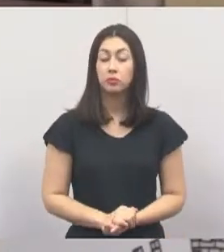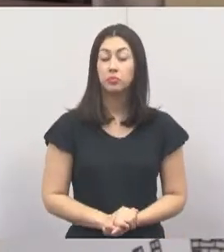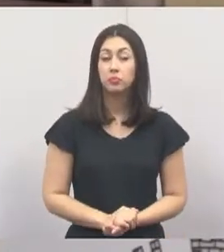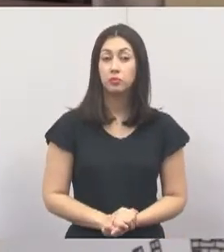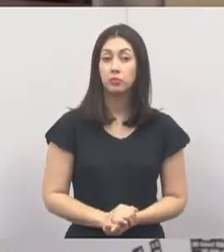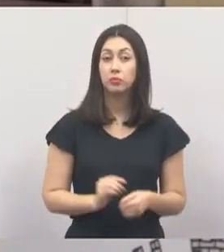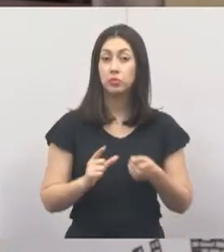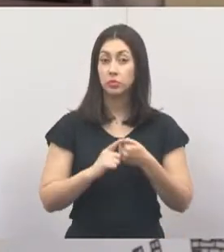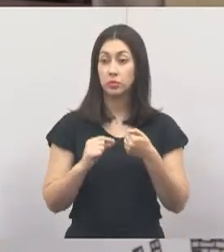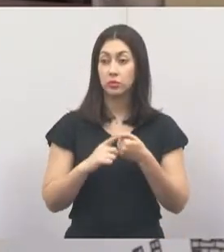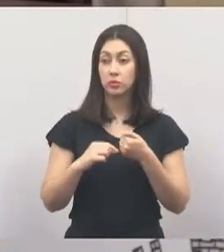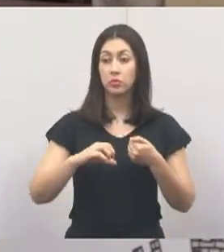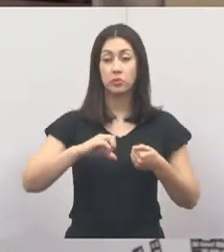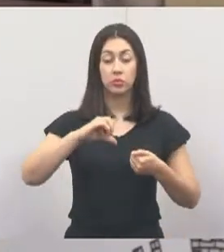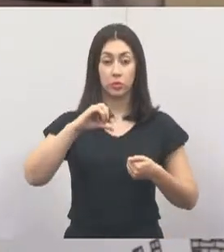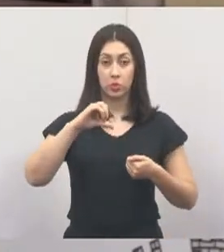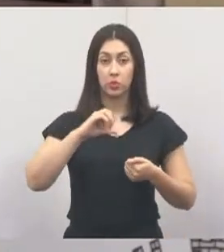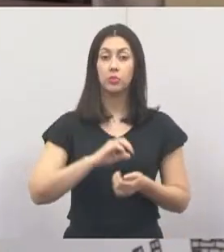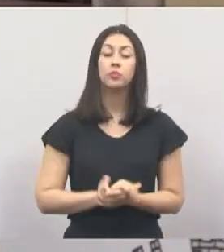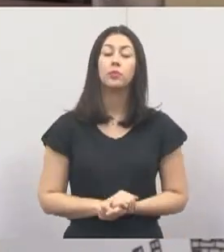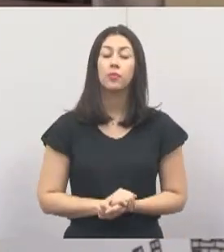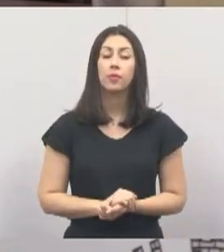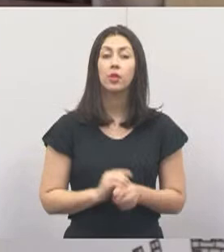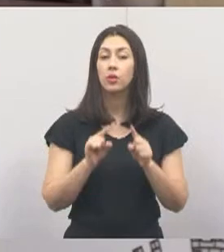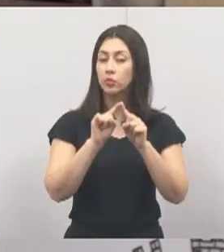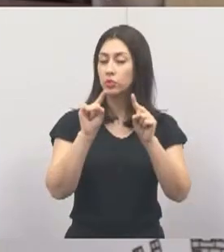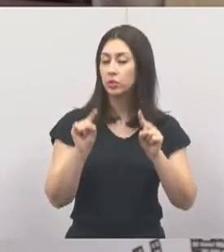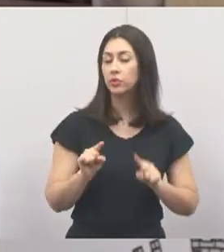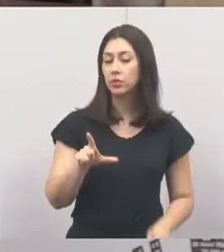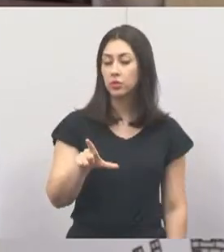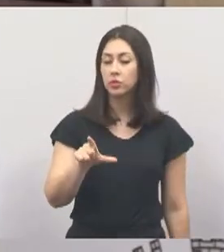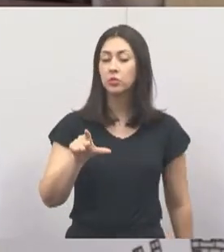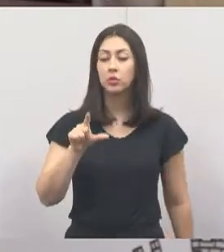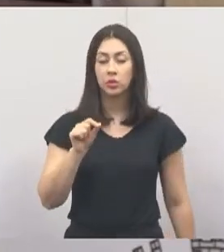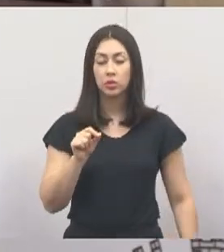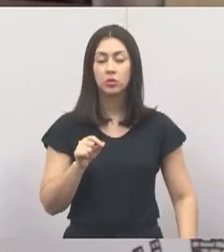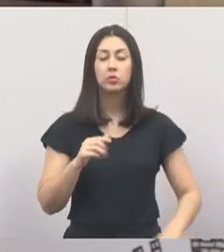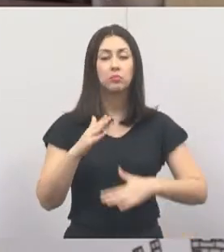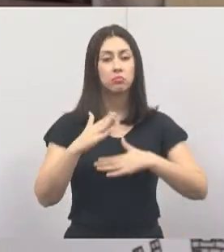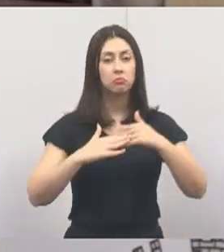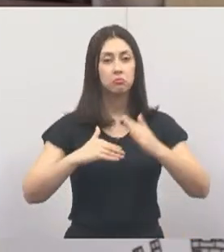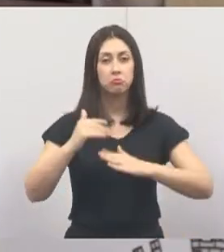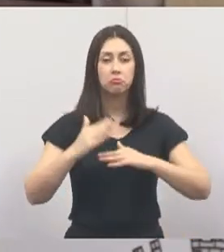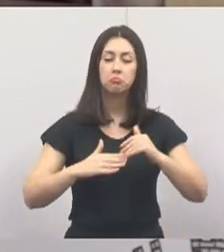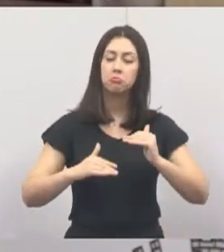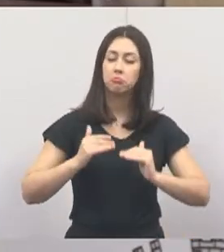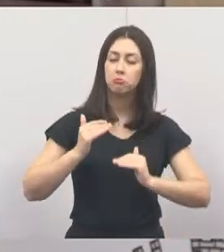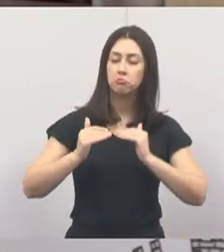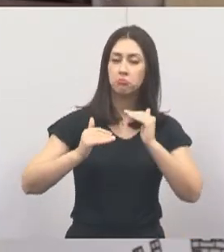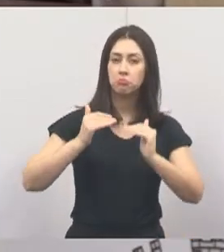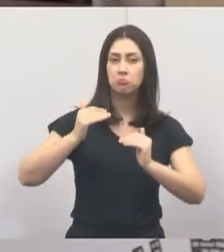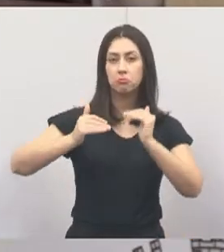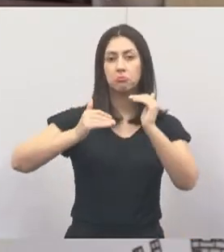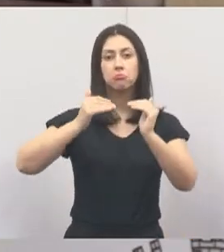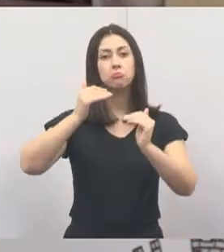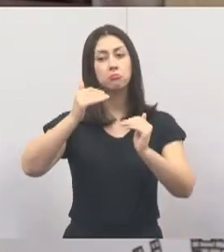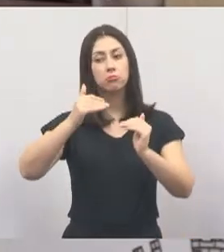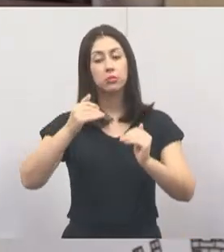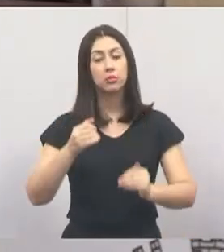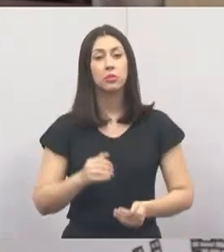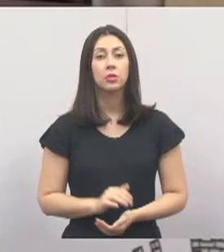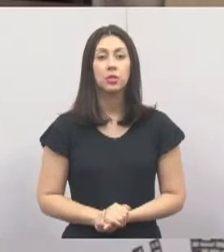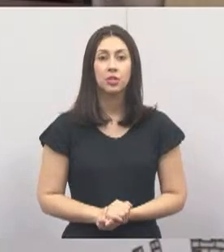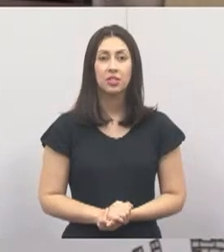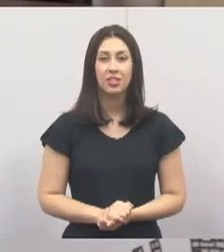Artigo 9º. Os servidores nomeados para o desenvolvimento das atividades ora regulamentadas, que não